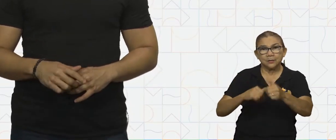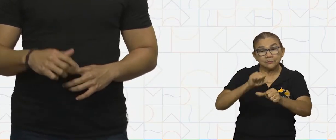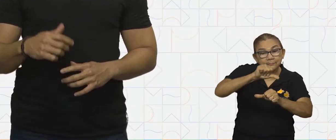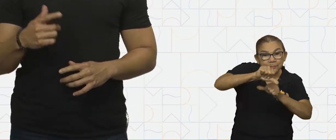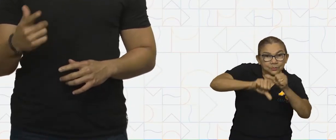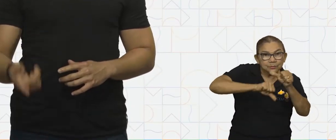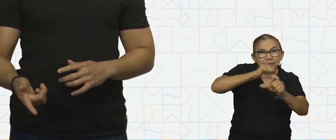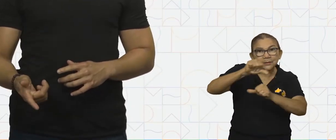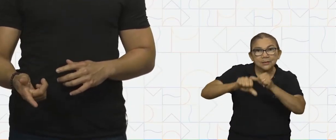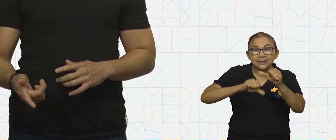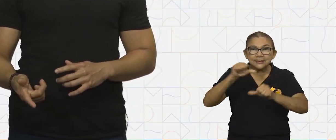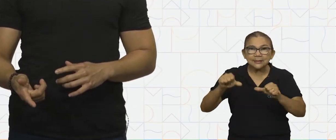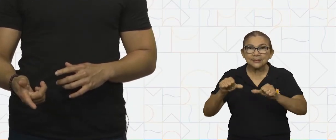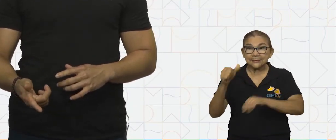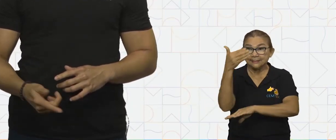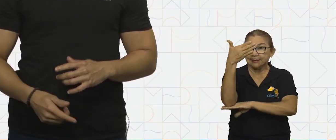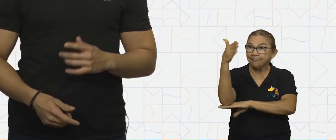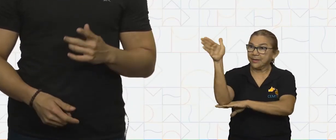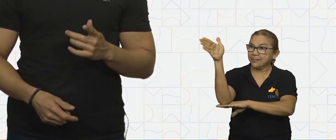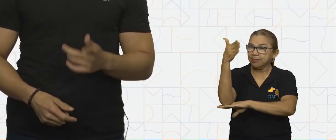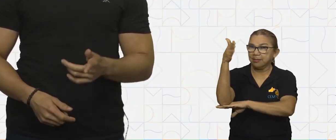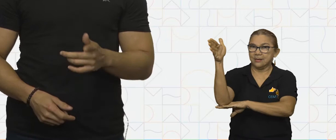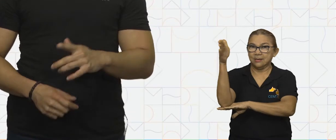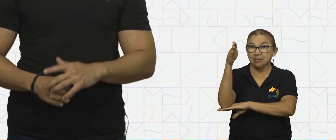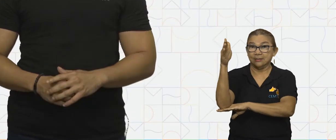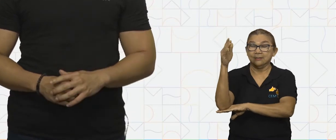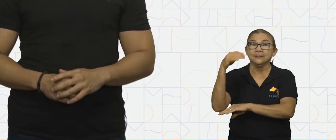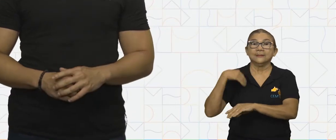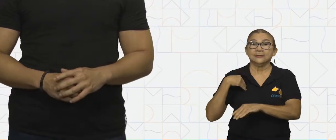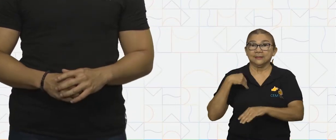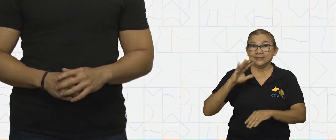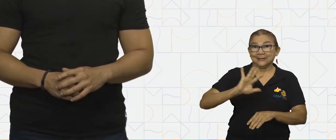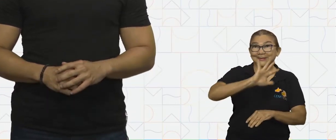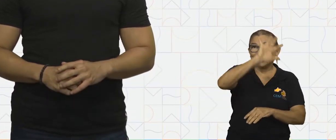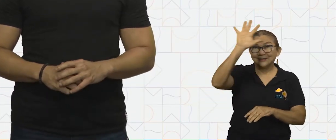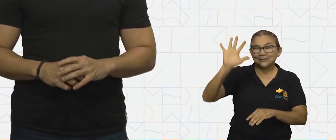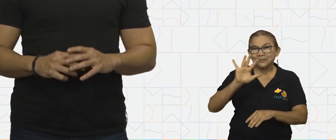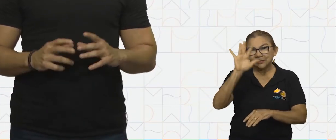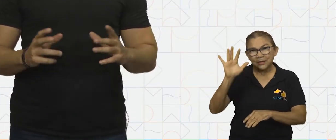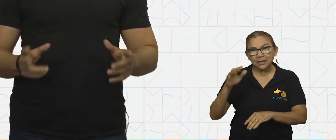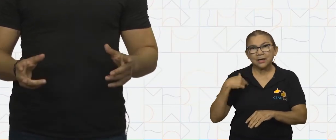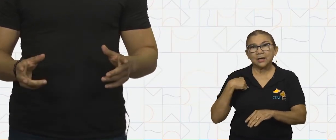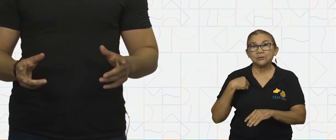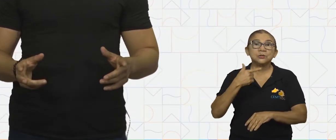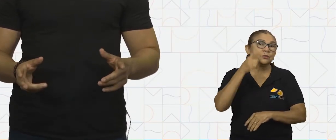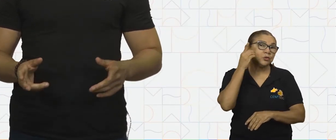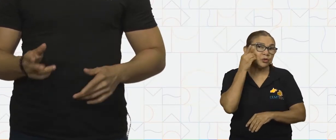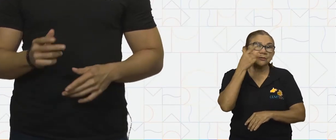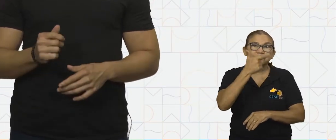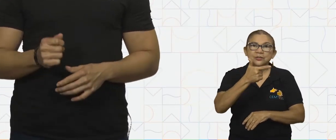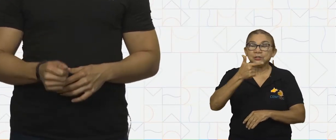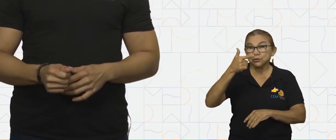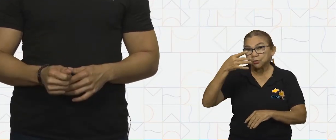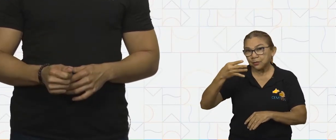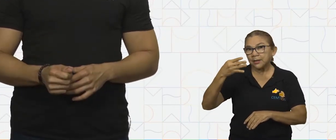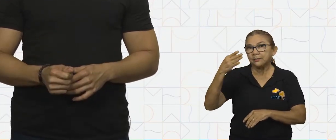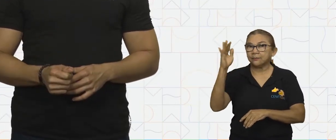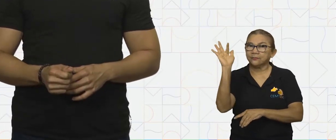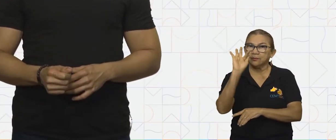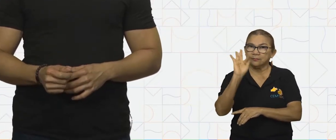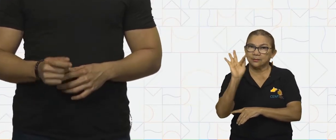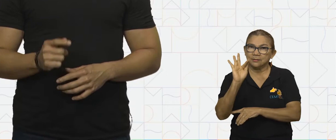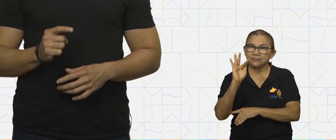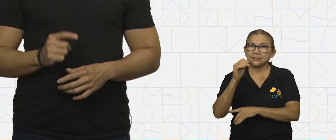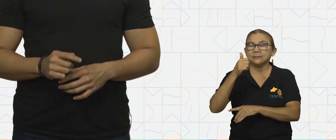imediato, como a mudança da bandeira nacional e a elaboração de uma nova Constituição. No dia 24 de fevereiro de